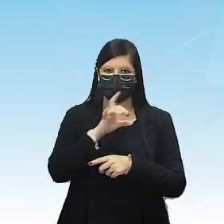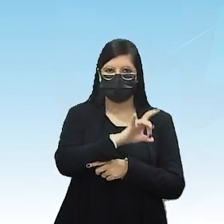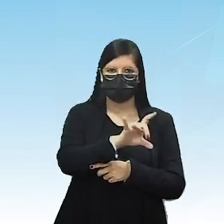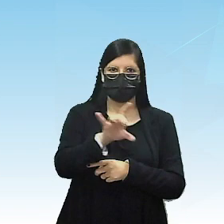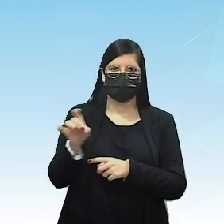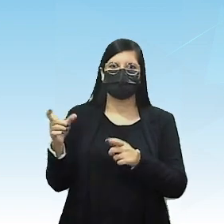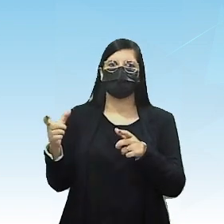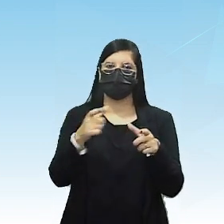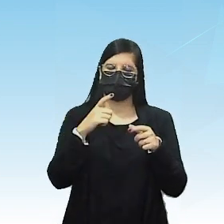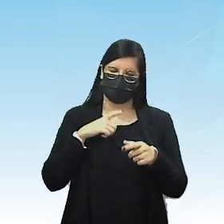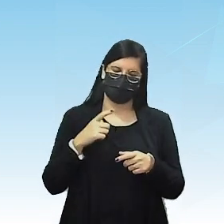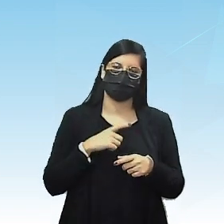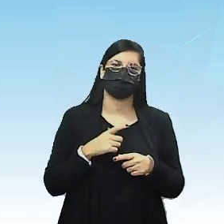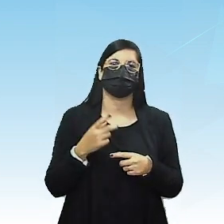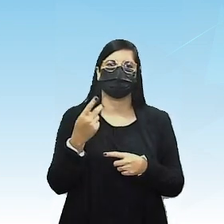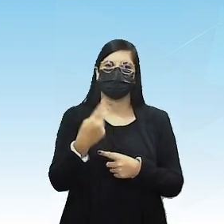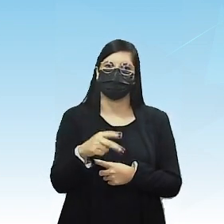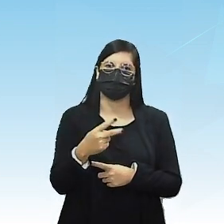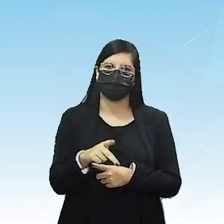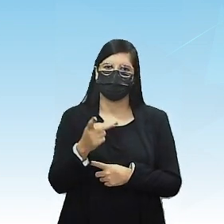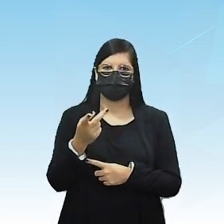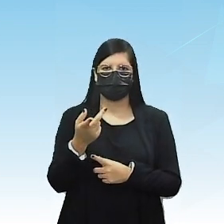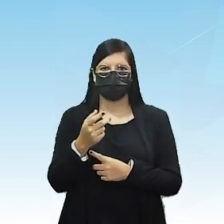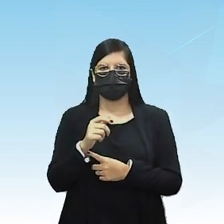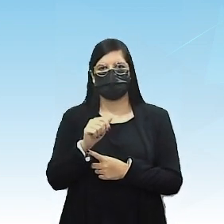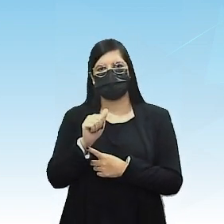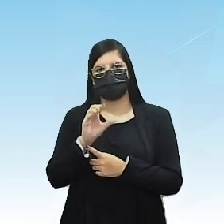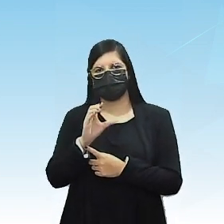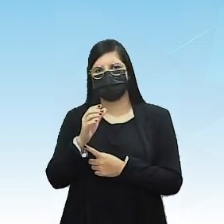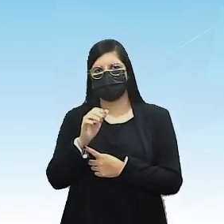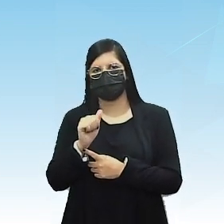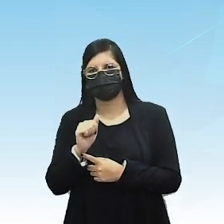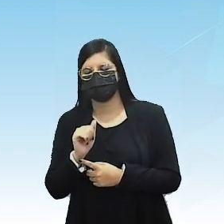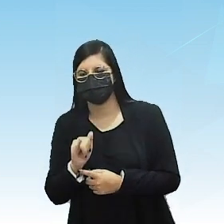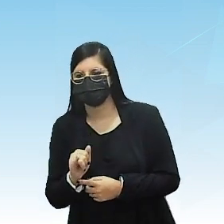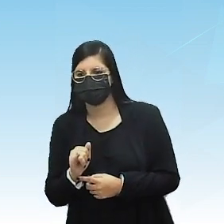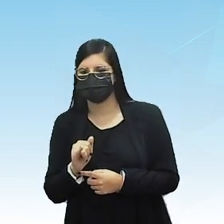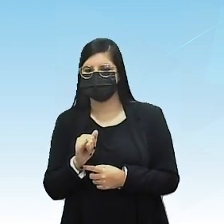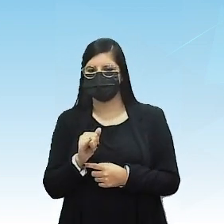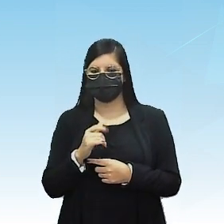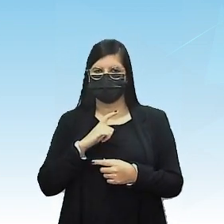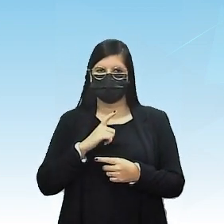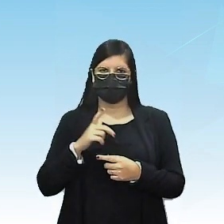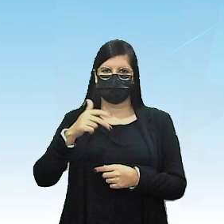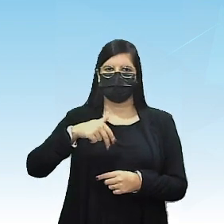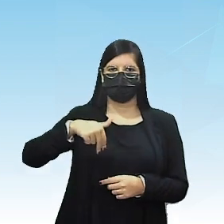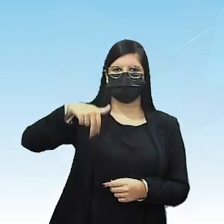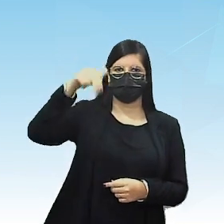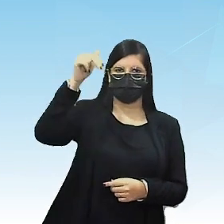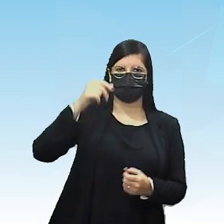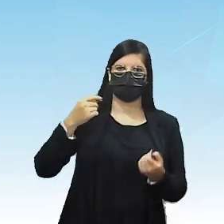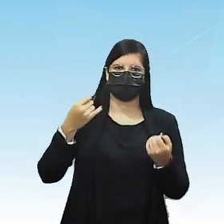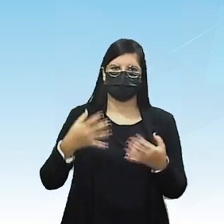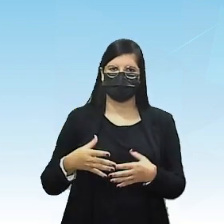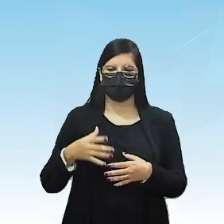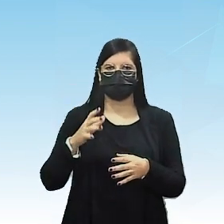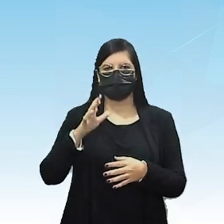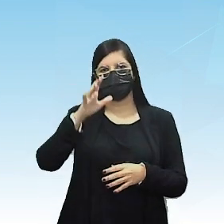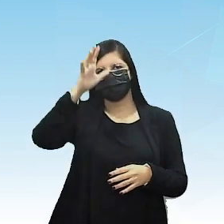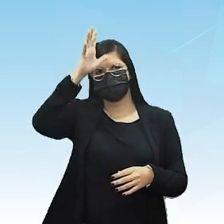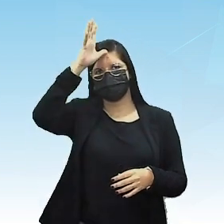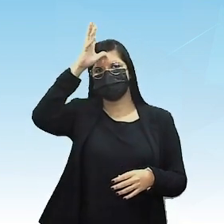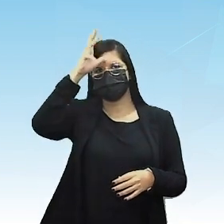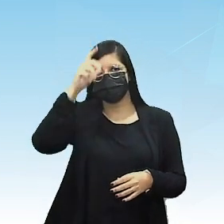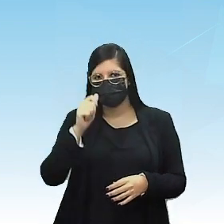lugar tem um pouquinho, fala um pouquinho. Tem a lenda do açaí, que já na região norte que fala, do Guaraná também tem